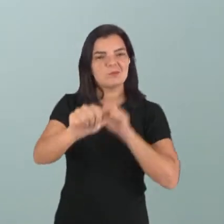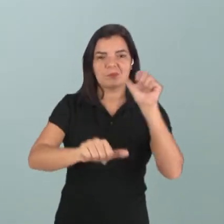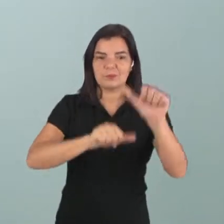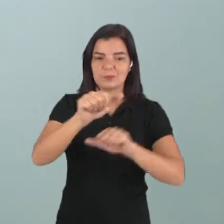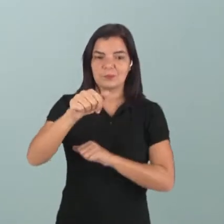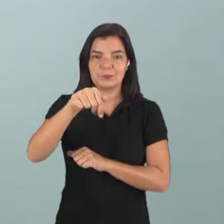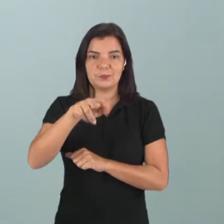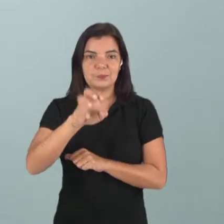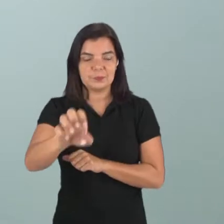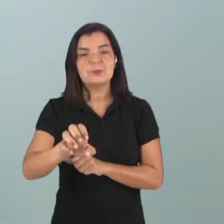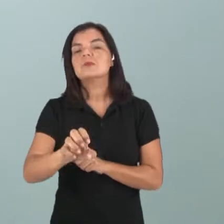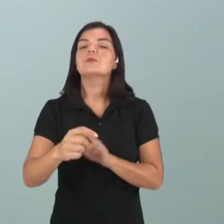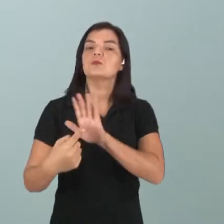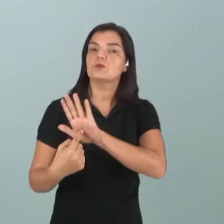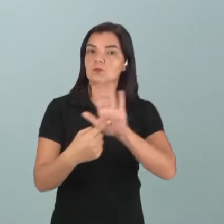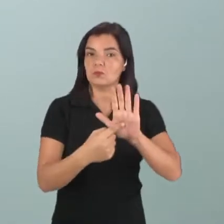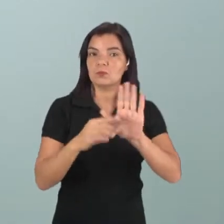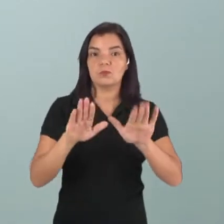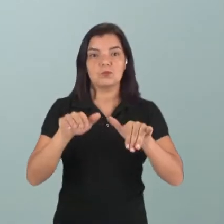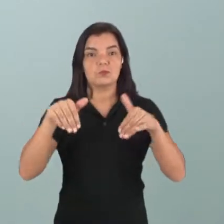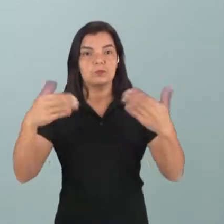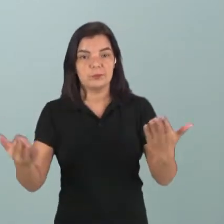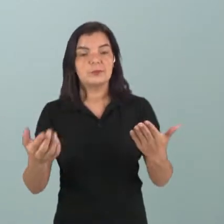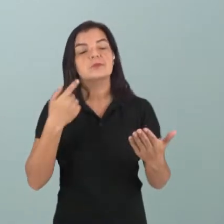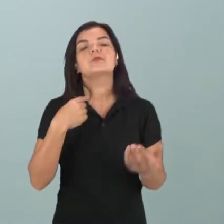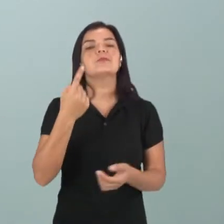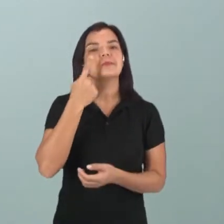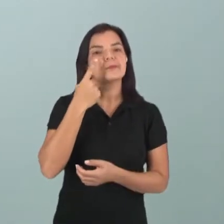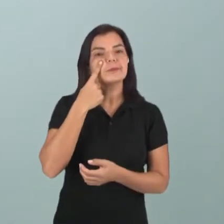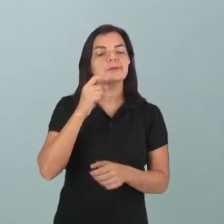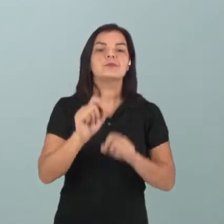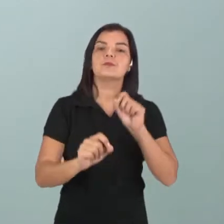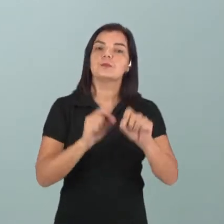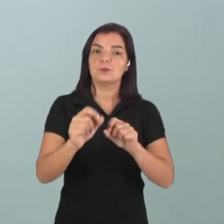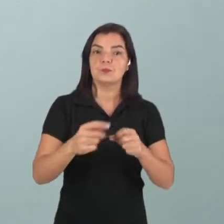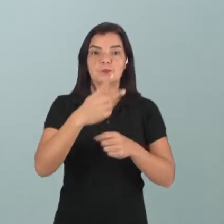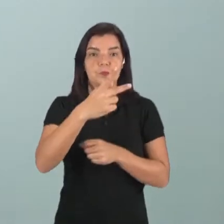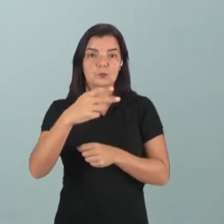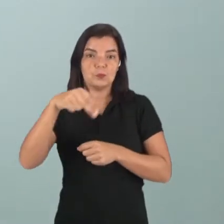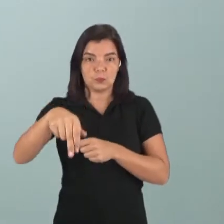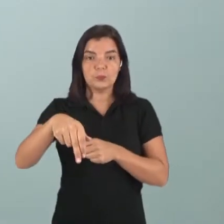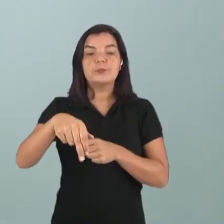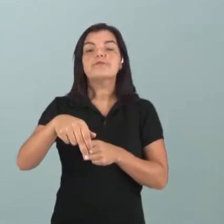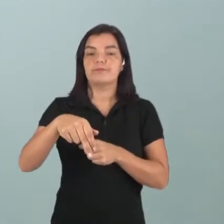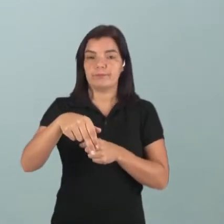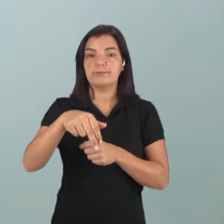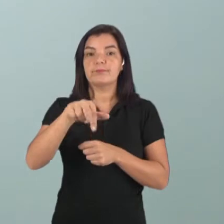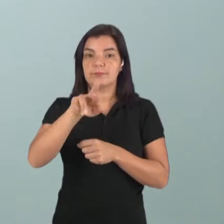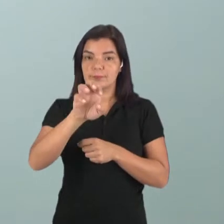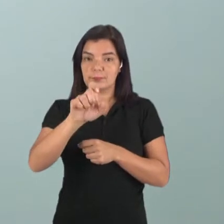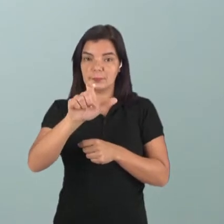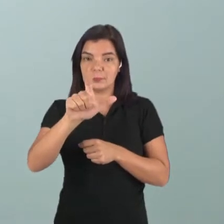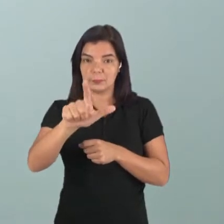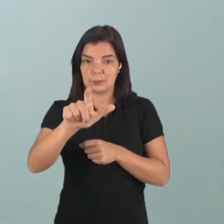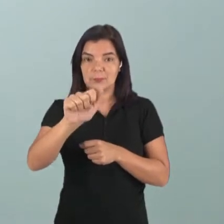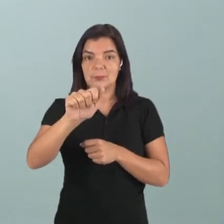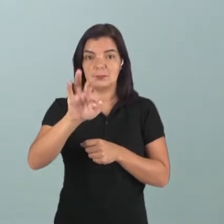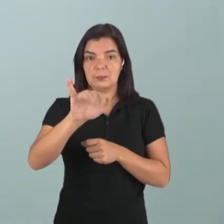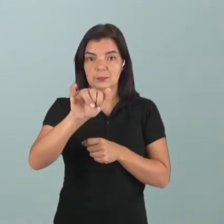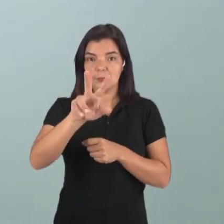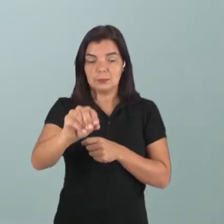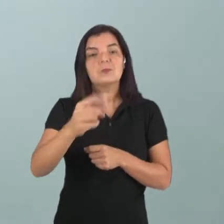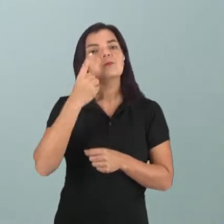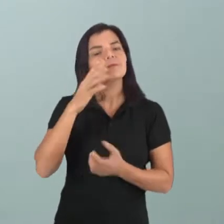esse que pela expressão o qual ou a qual, é quando nós vamos ter aí um pronome relativo. Ele é pronome relativo e